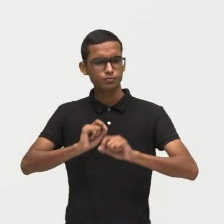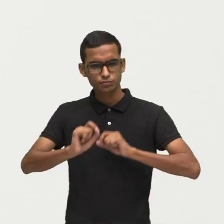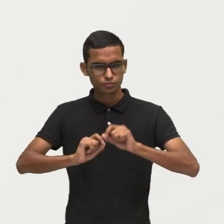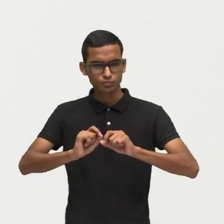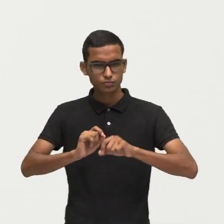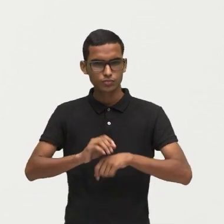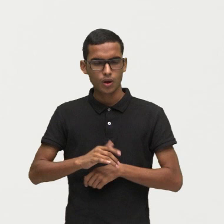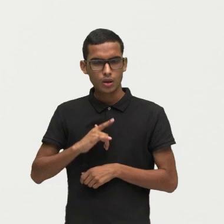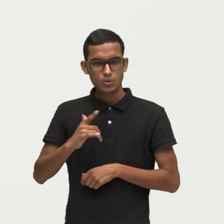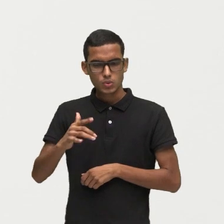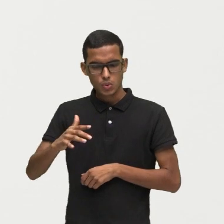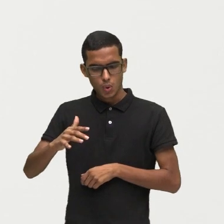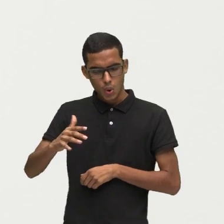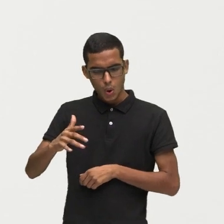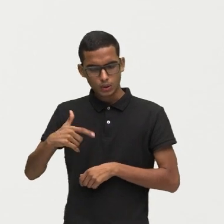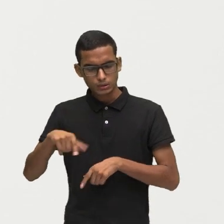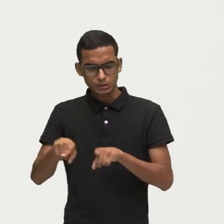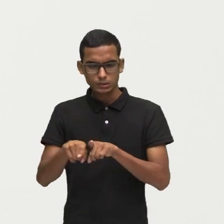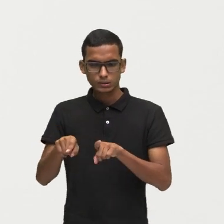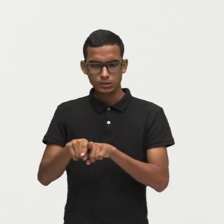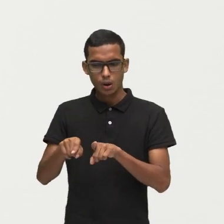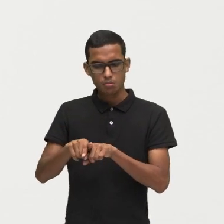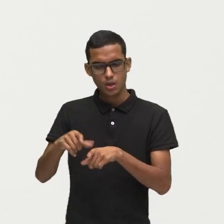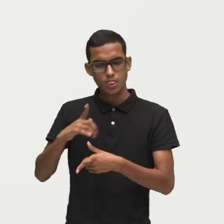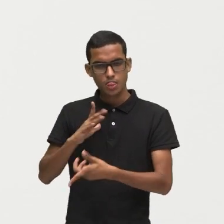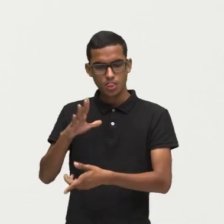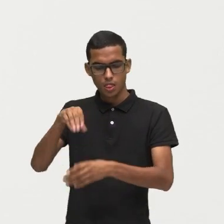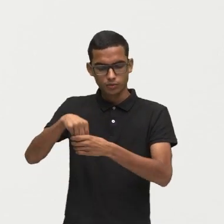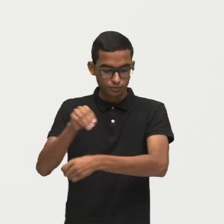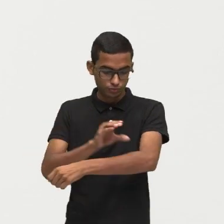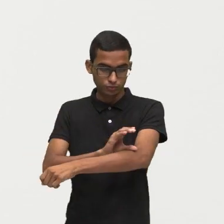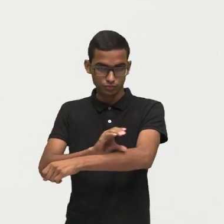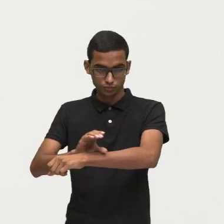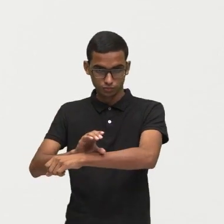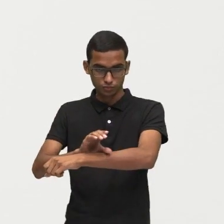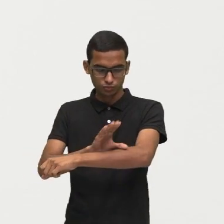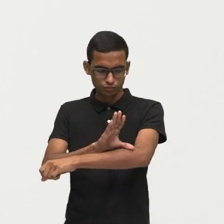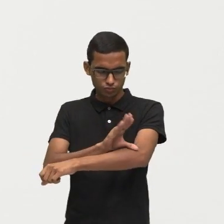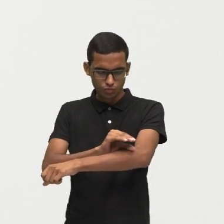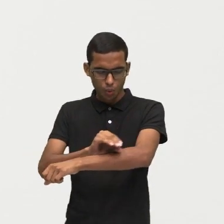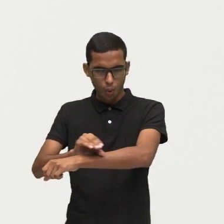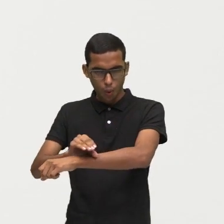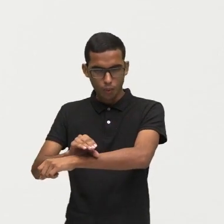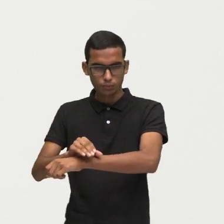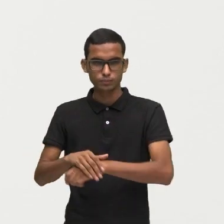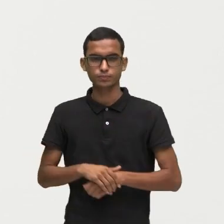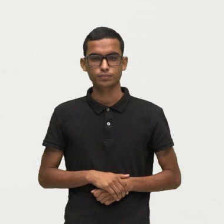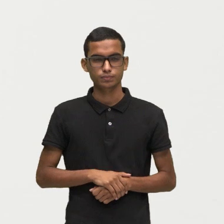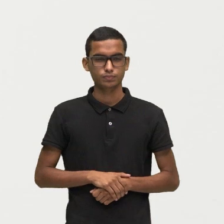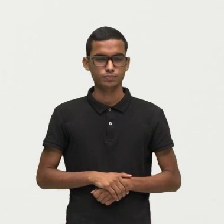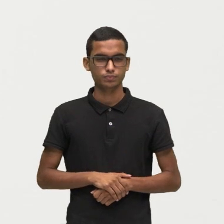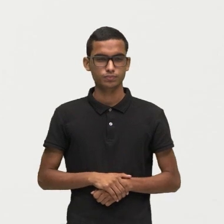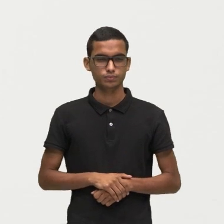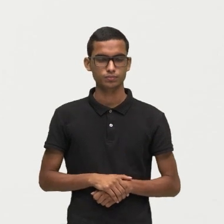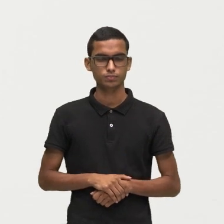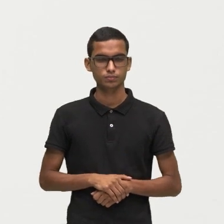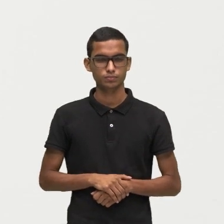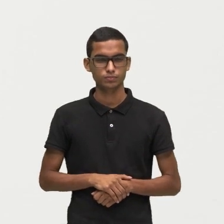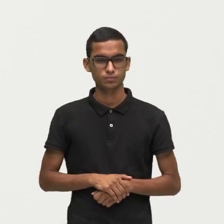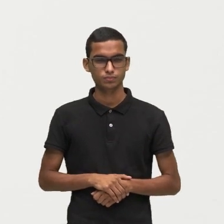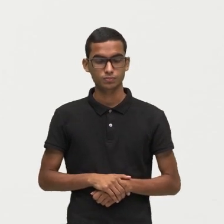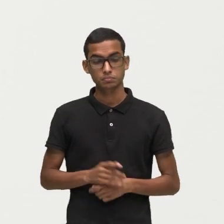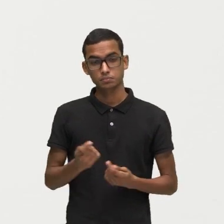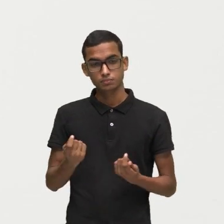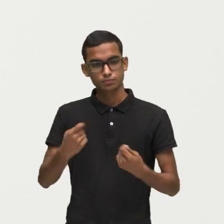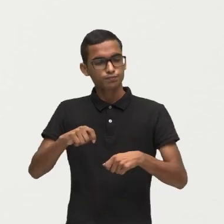pequenos tremores, pequenas câimbras causadas no músculo. As 2 opções podem aí acontecer em decorrência